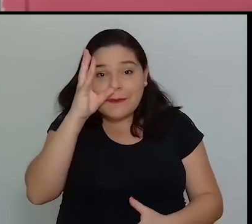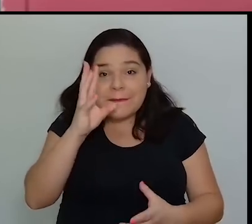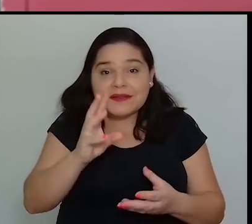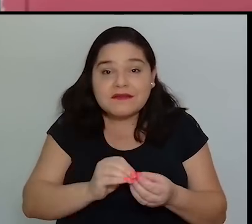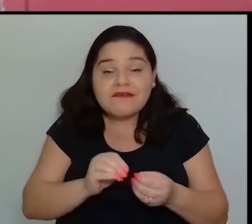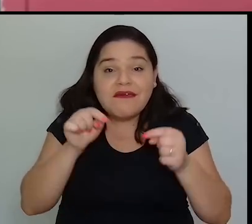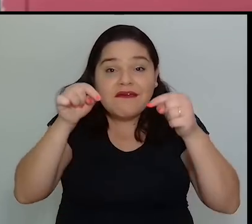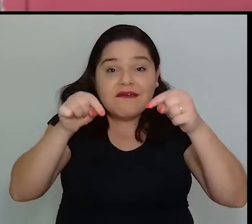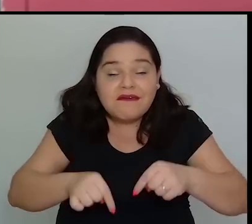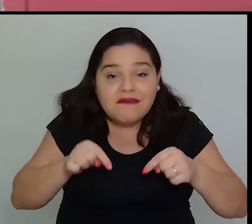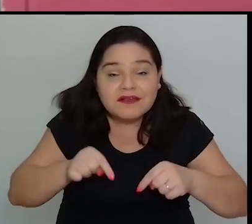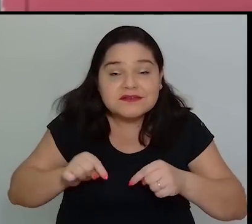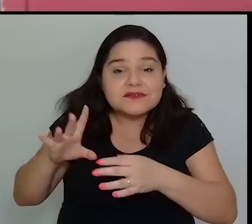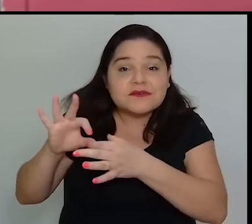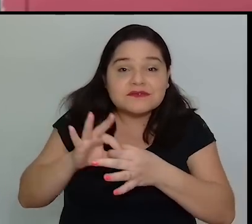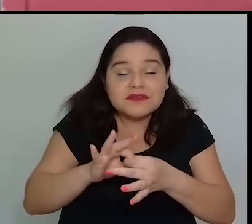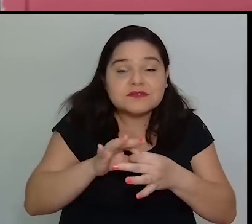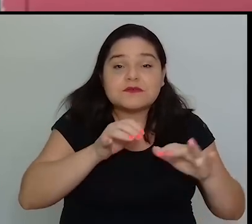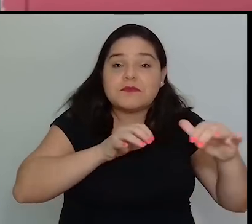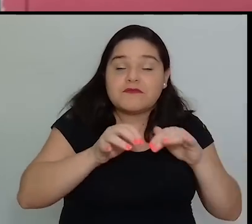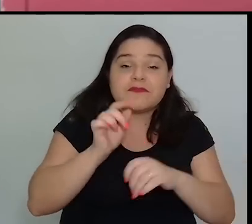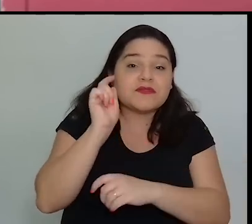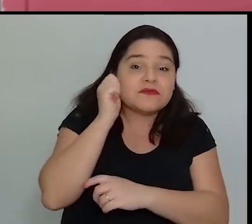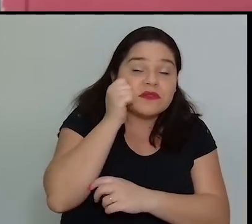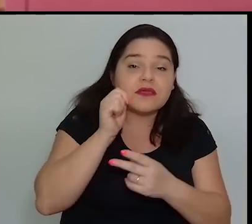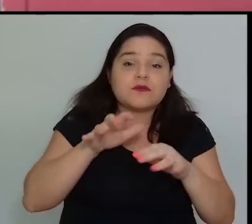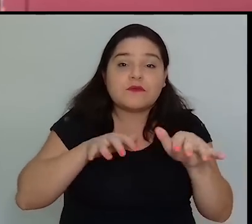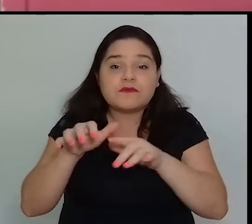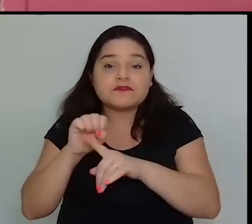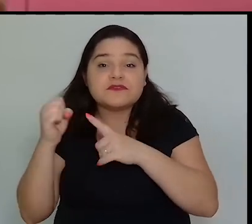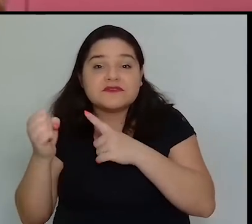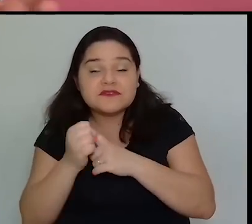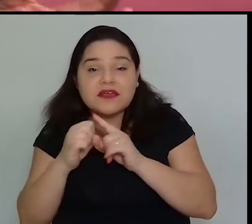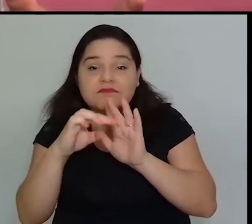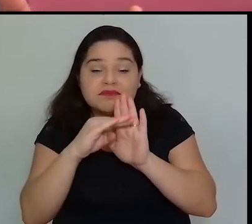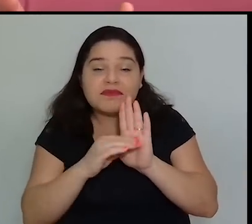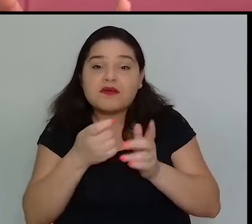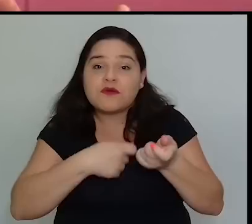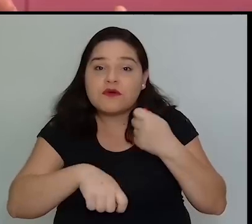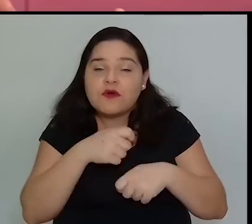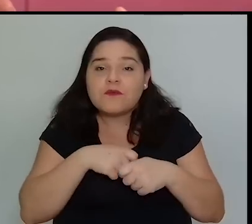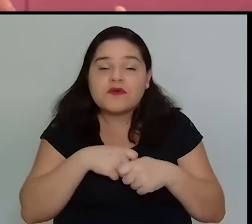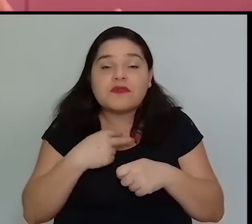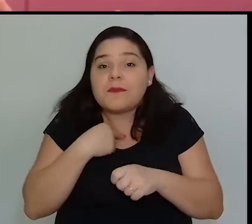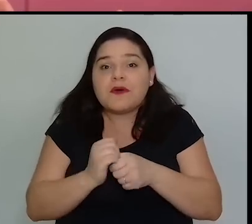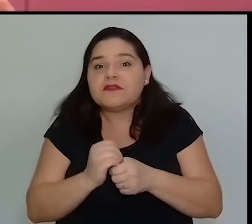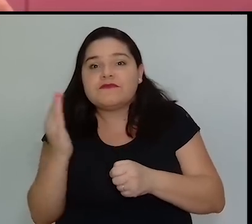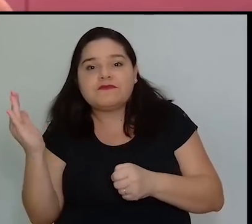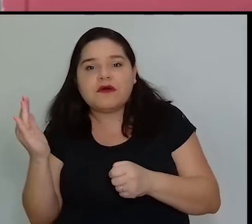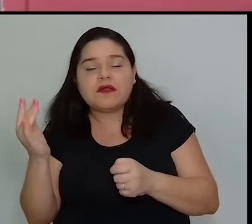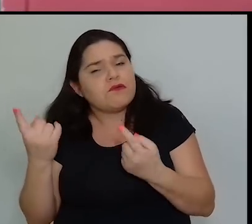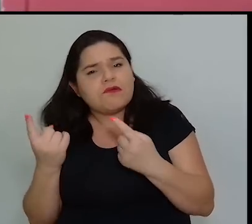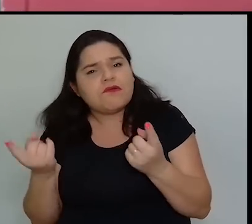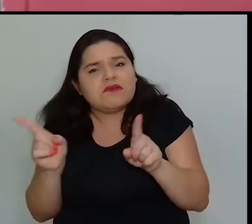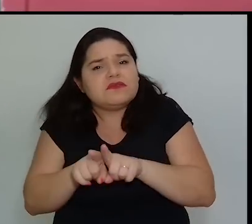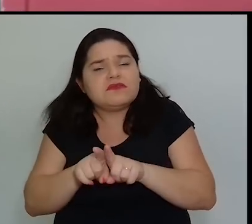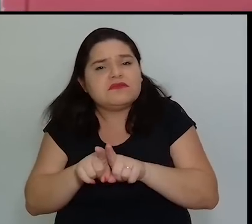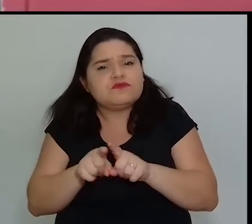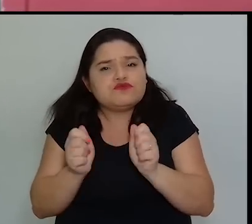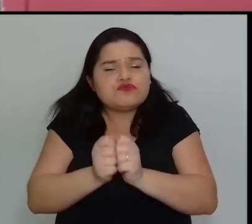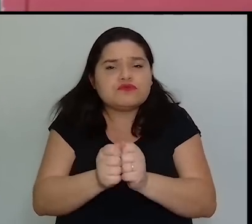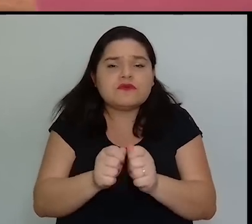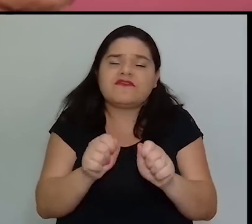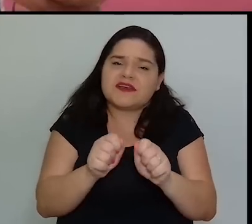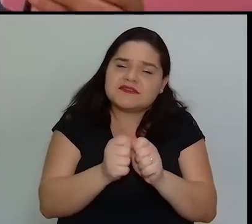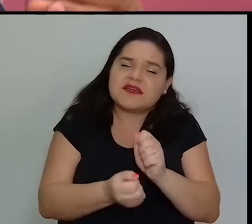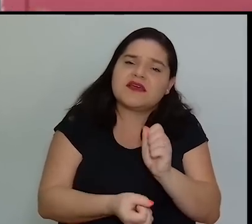esta agenda seja para o movimento negro o movimento social agenda Econômica nunca podia ficar de fora do contrário você vai fazer ações